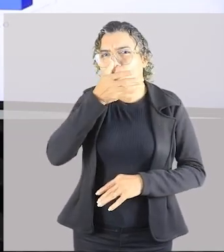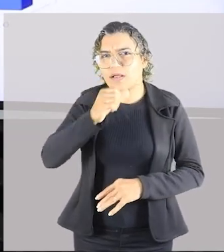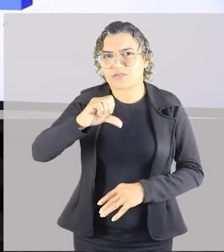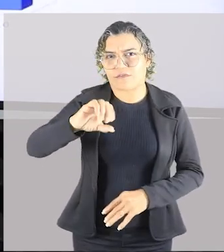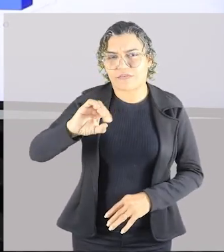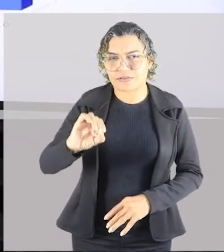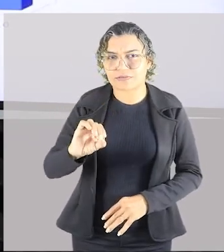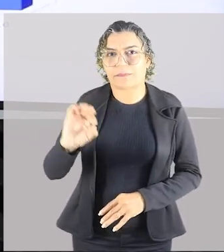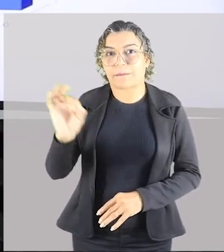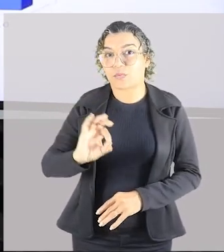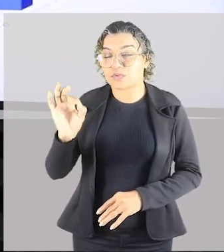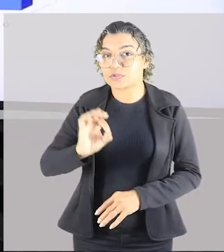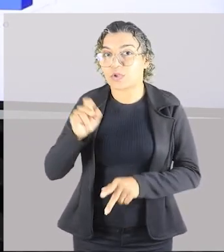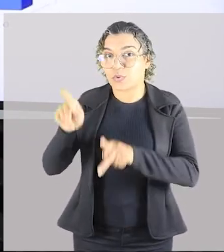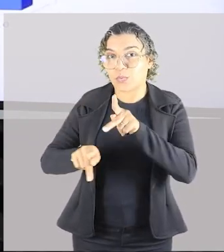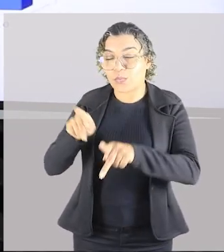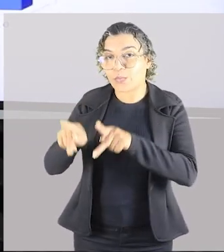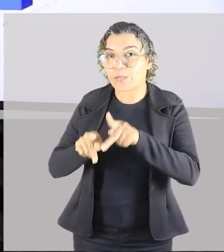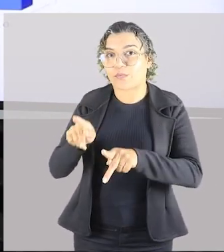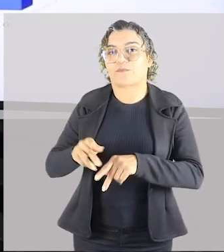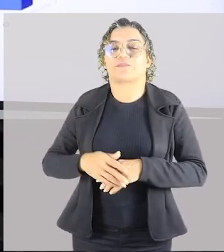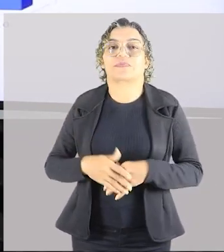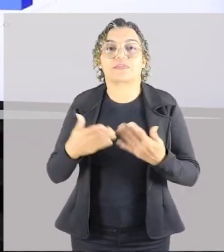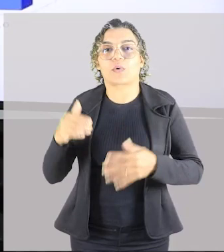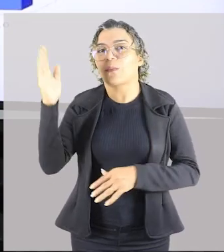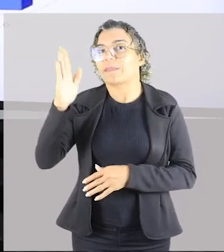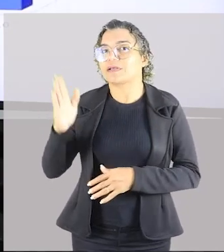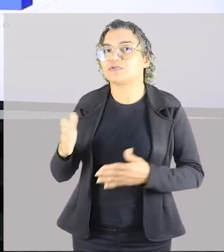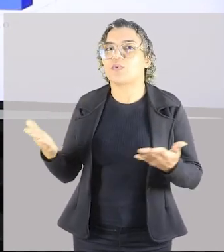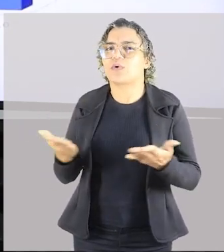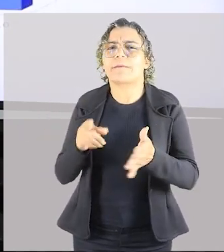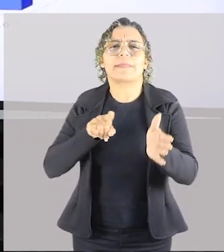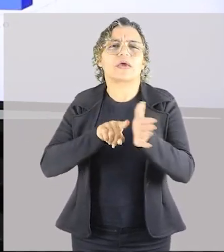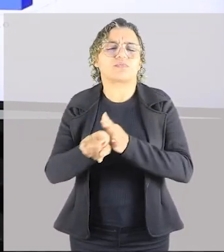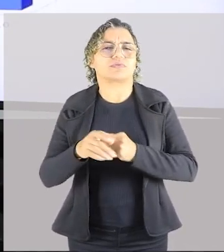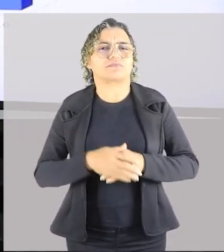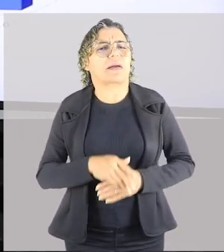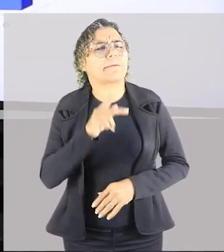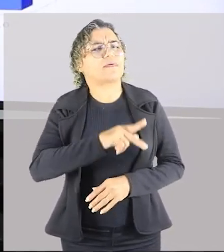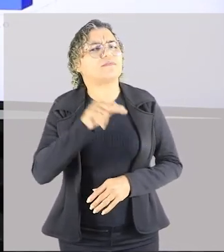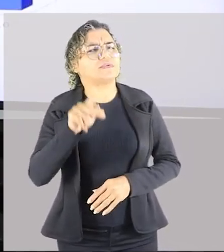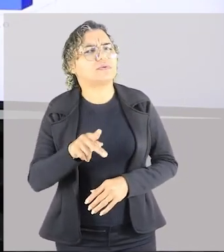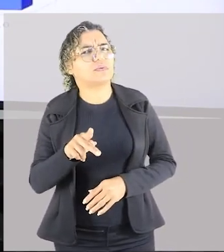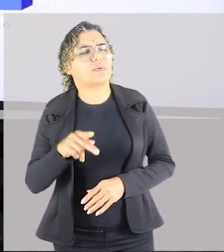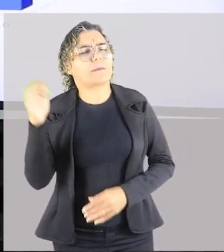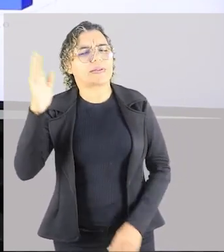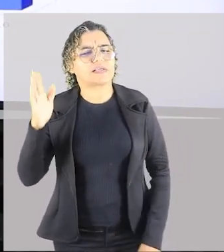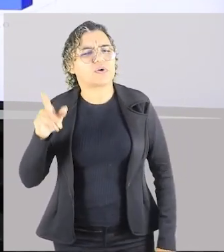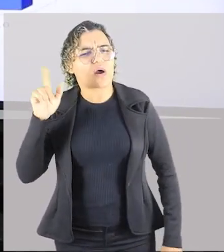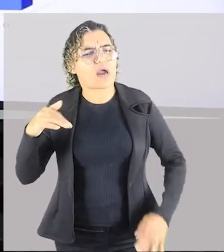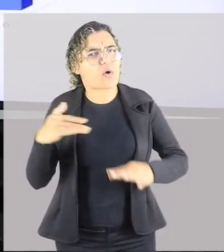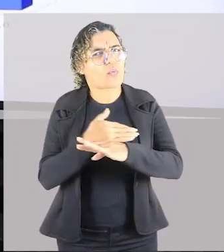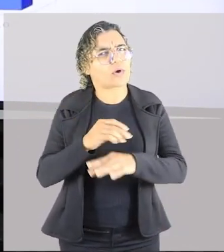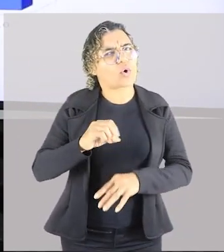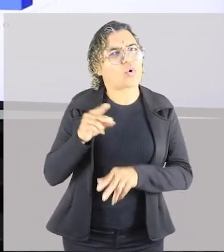toda a nossa população, belezinha? Então, o Brasil hoje, pergunta, Marcos, o Brasil é um país urbano ou rural?